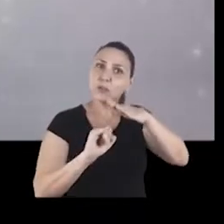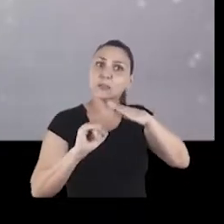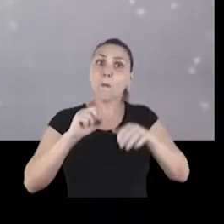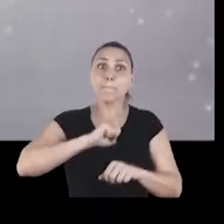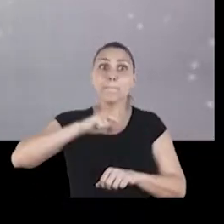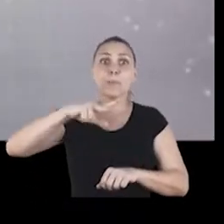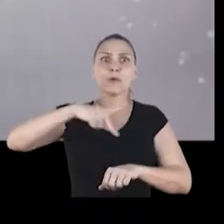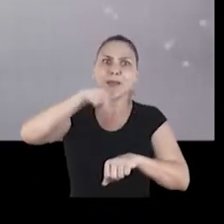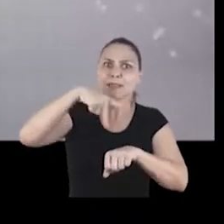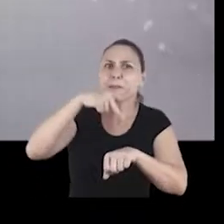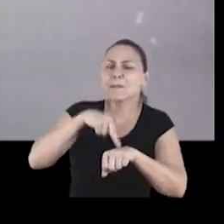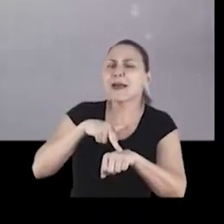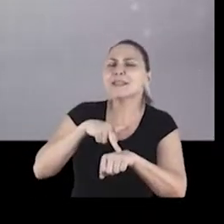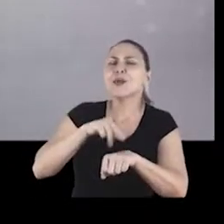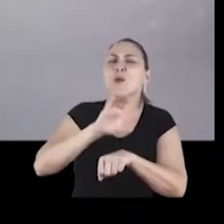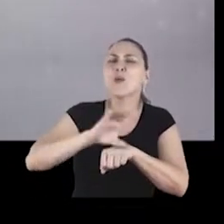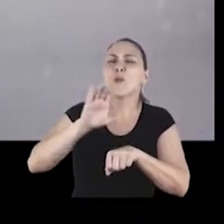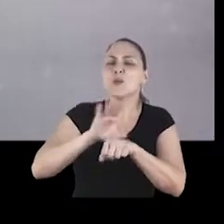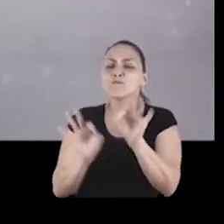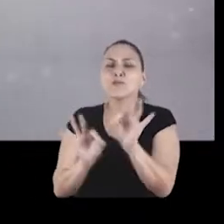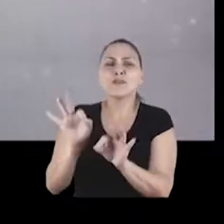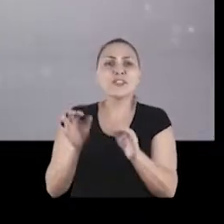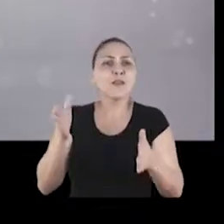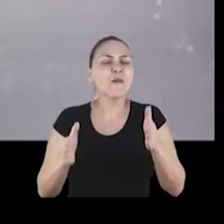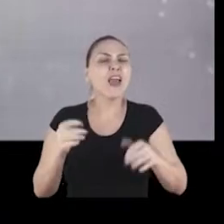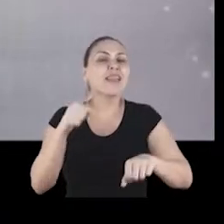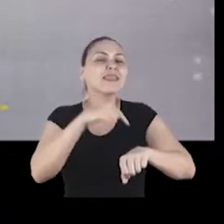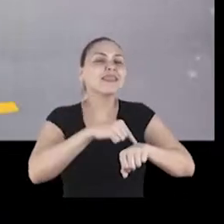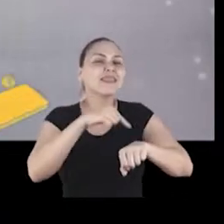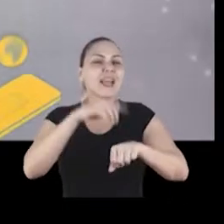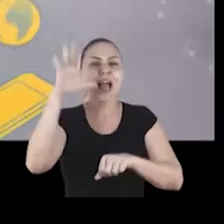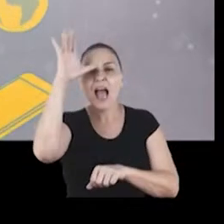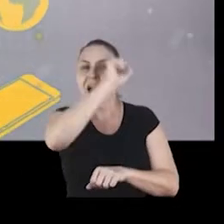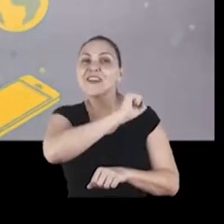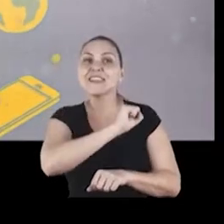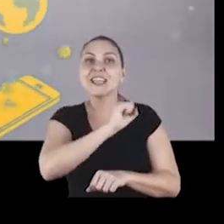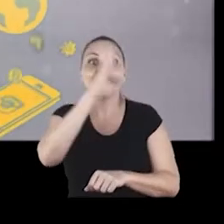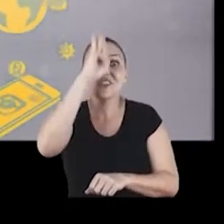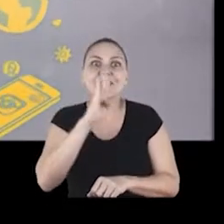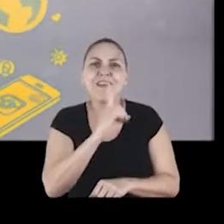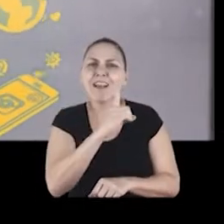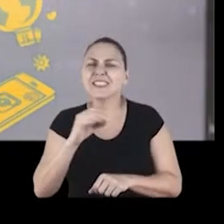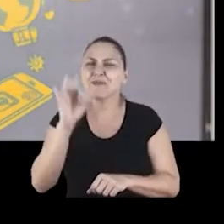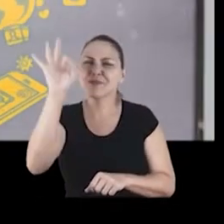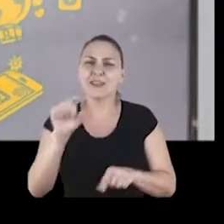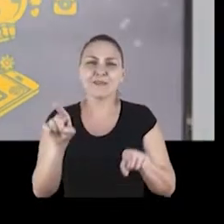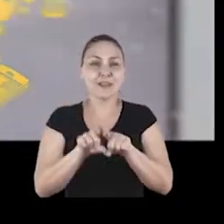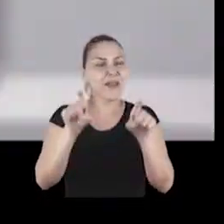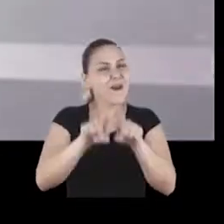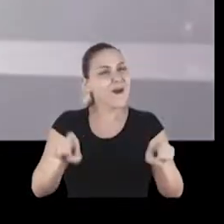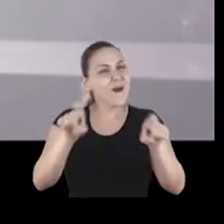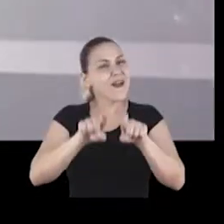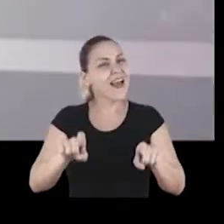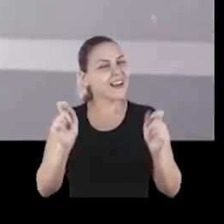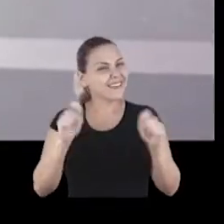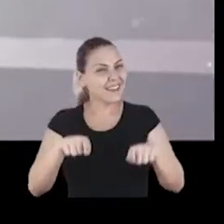instituições portuguesas, o curso faz parte do programa Tempo de Aprender. É totalmente gratuito e